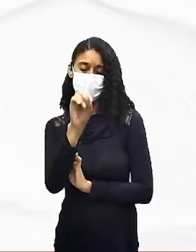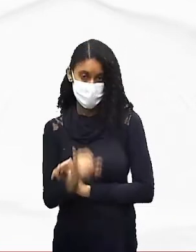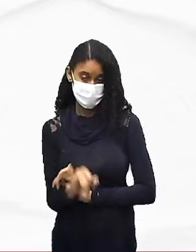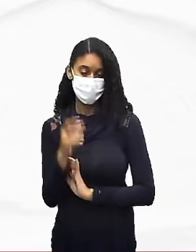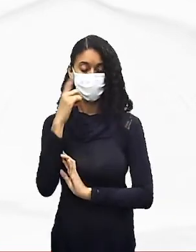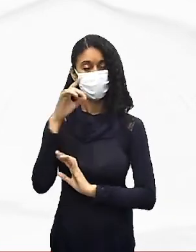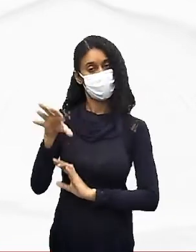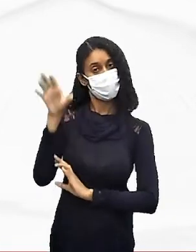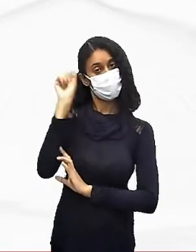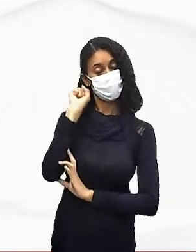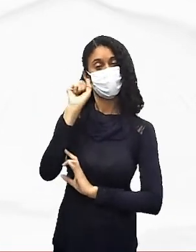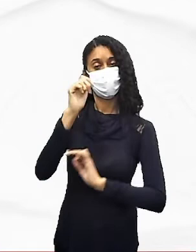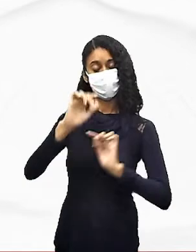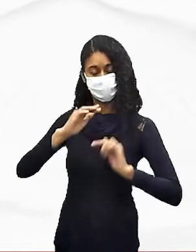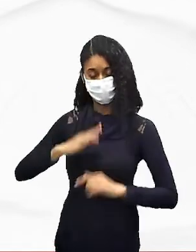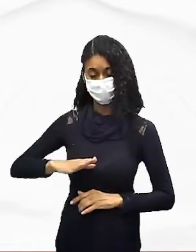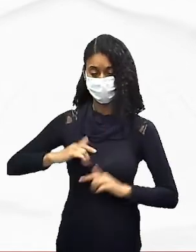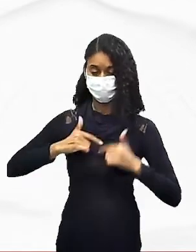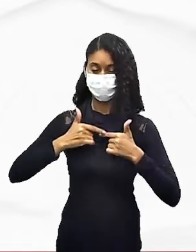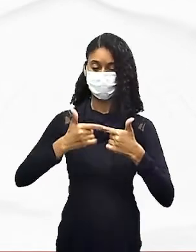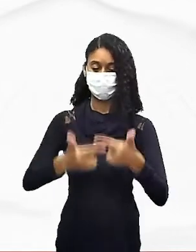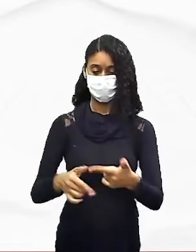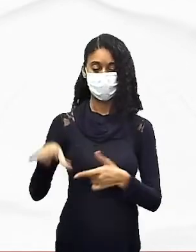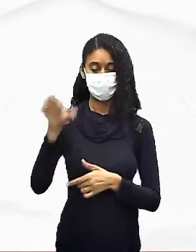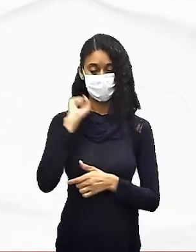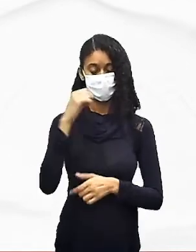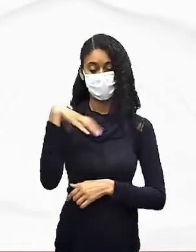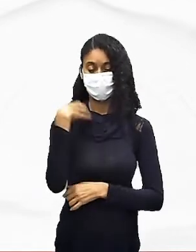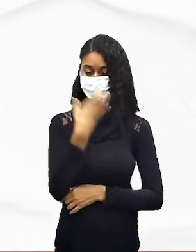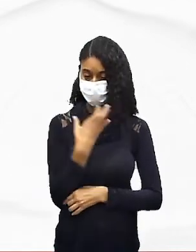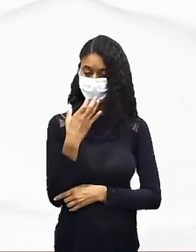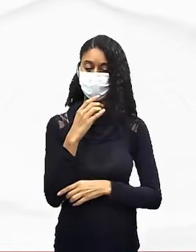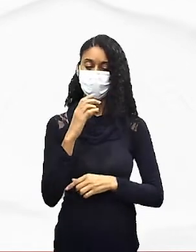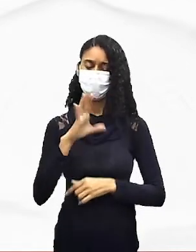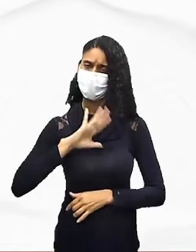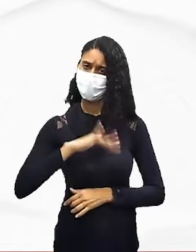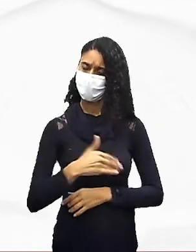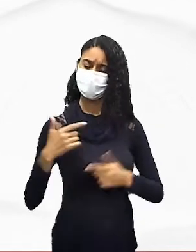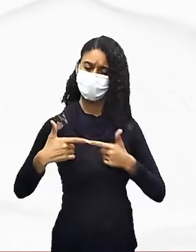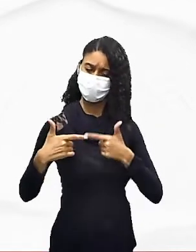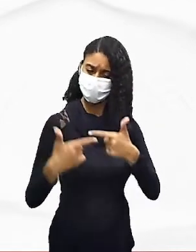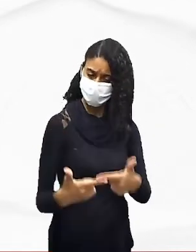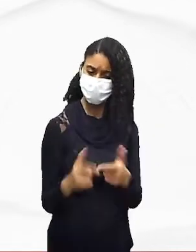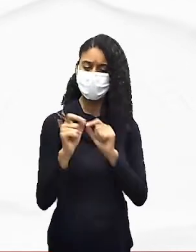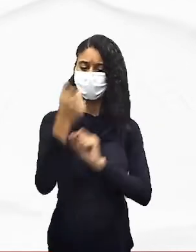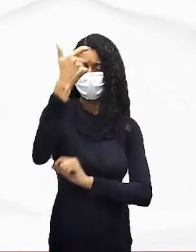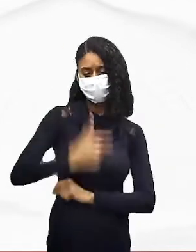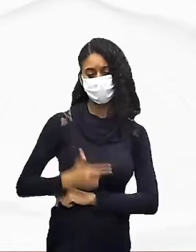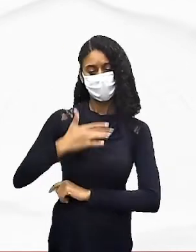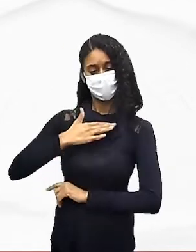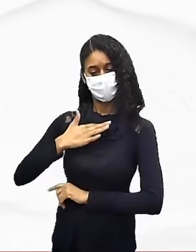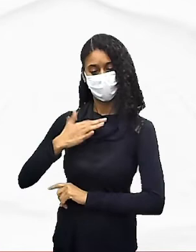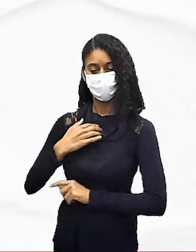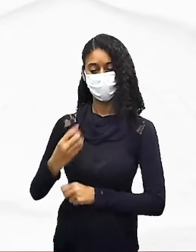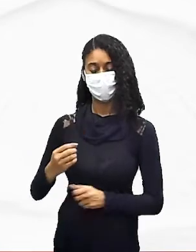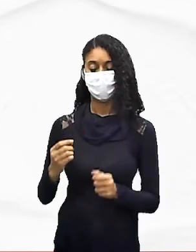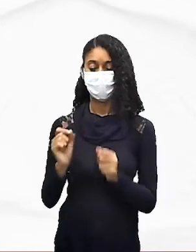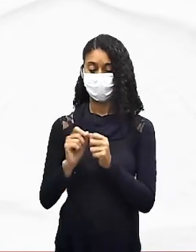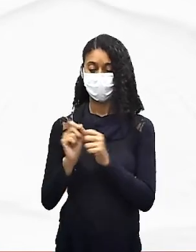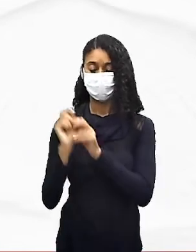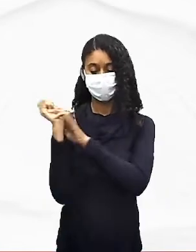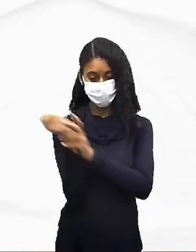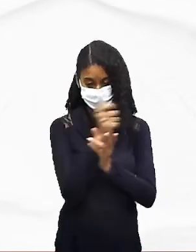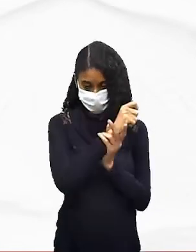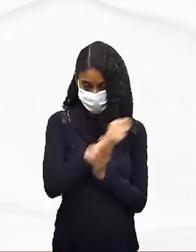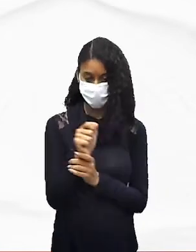meu cantar, valente na guerra, quem há como eu sou? Quem vibra o tacape com mais valentia? Quem golpes